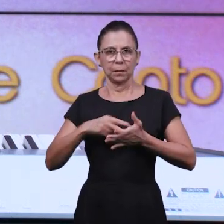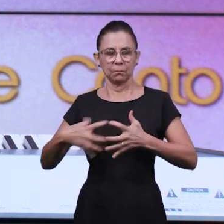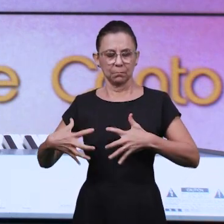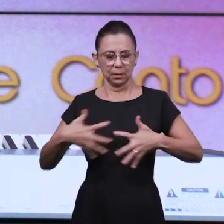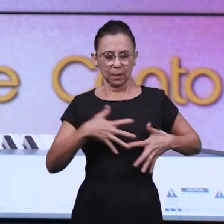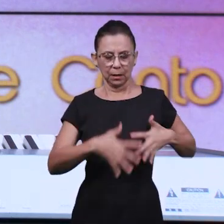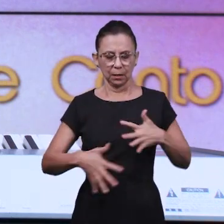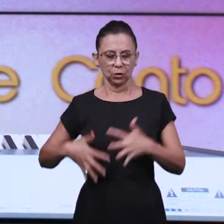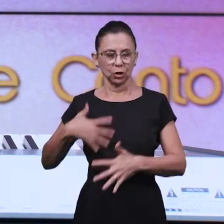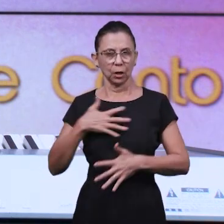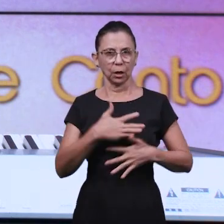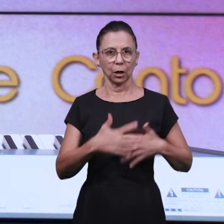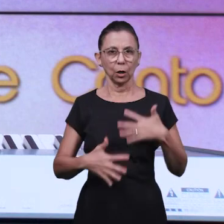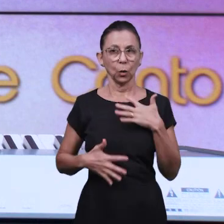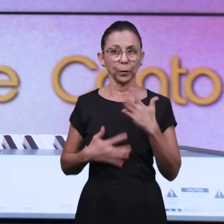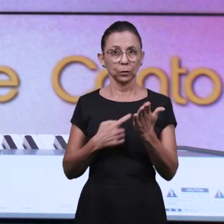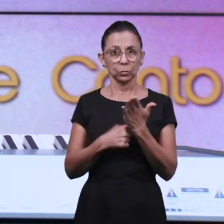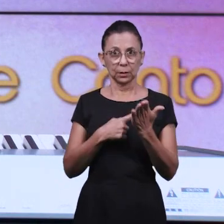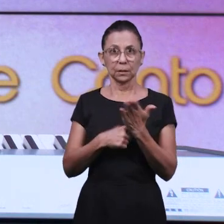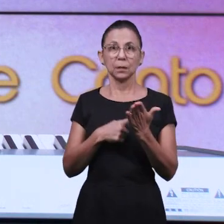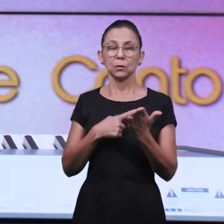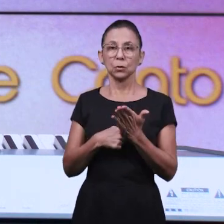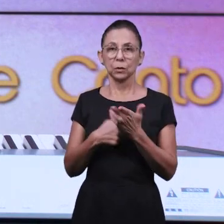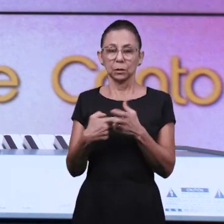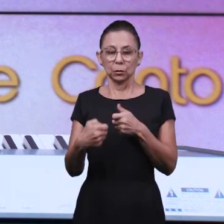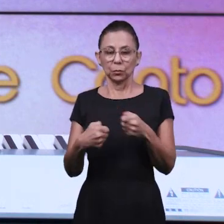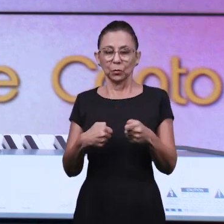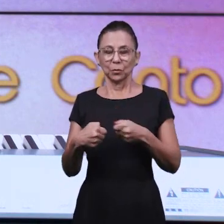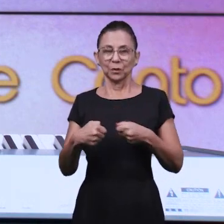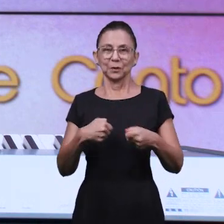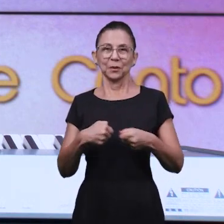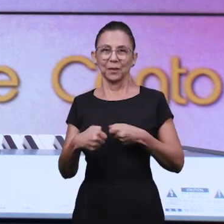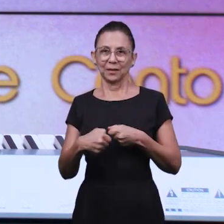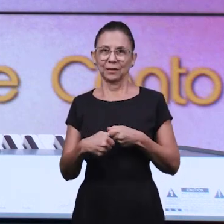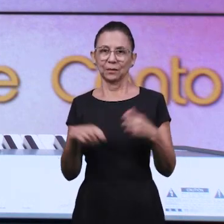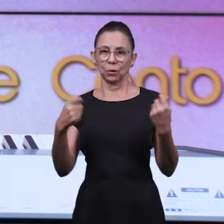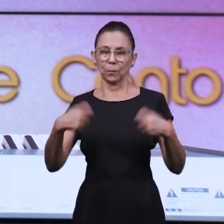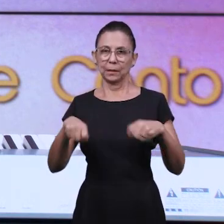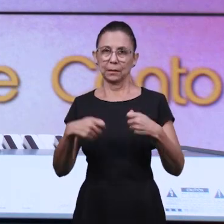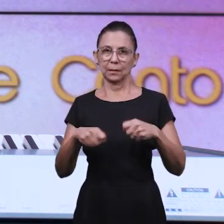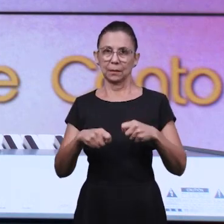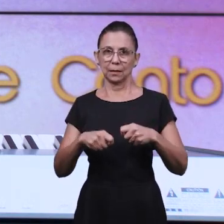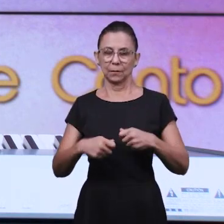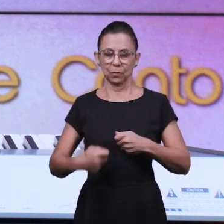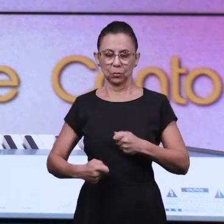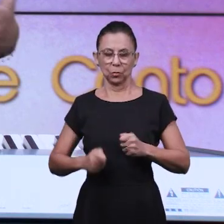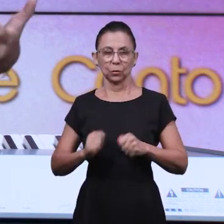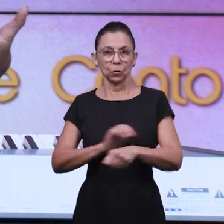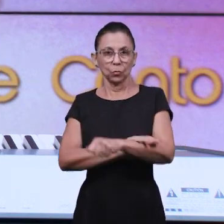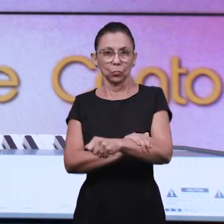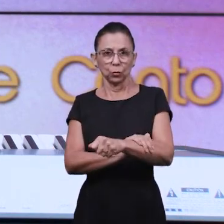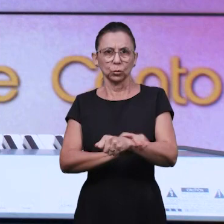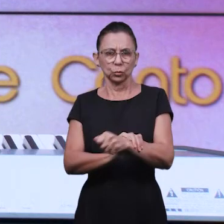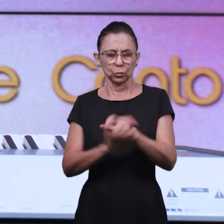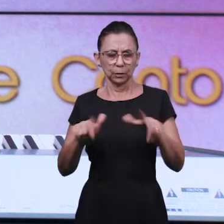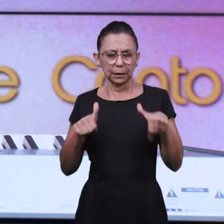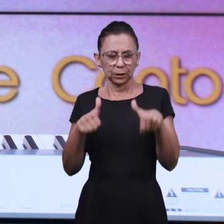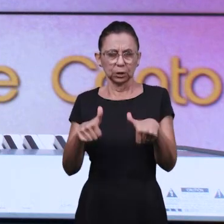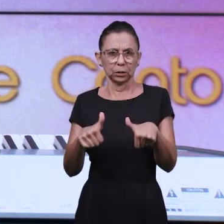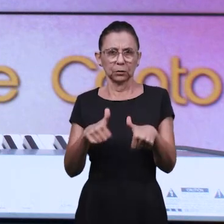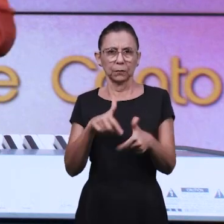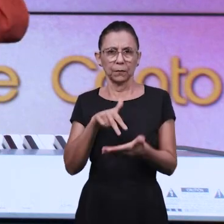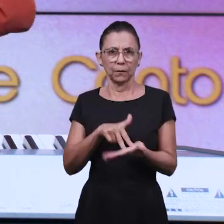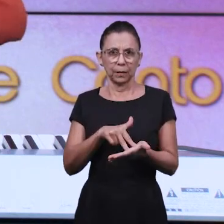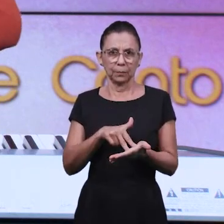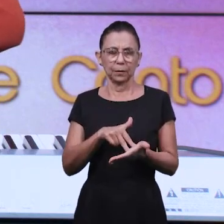muscular e nos ajuda a ter esse controle quando nós precisamos permanecer com o músculo ativo por um